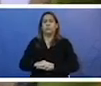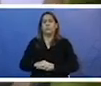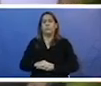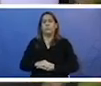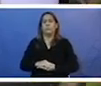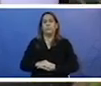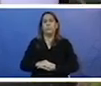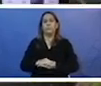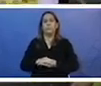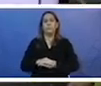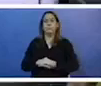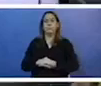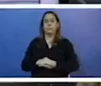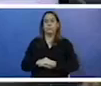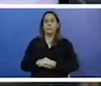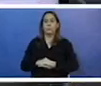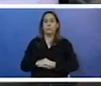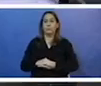do WhatsApp.